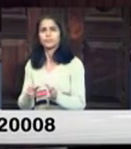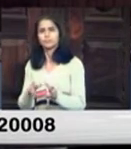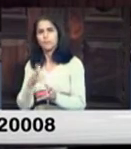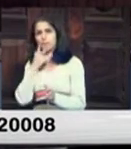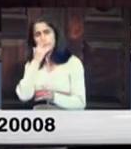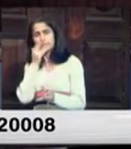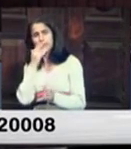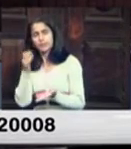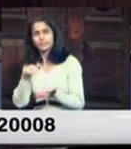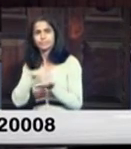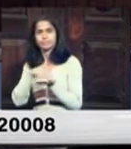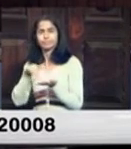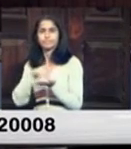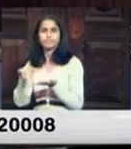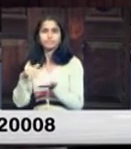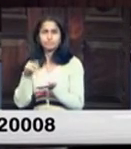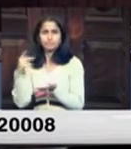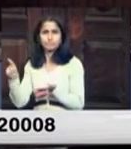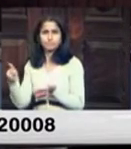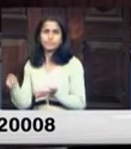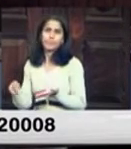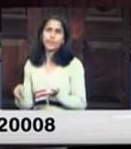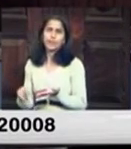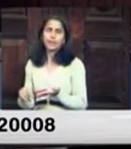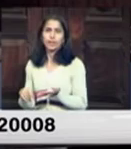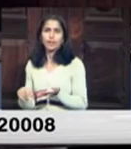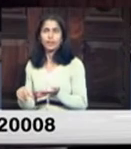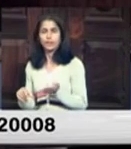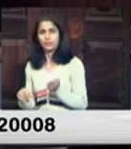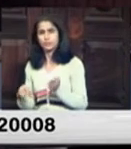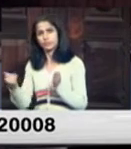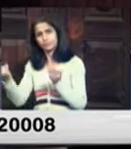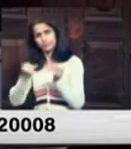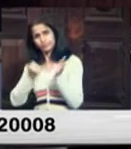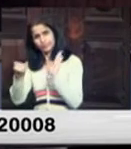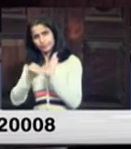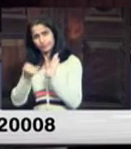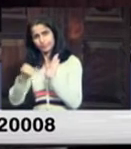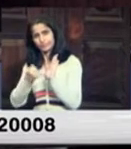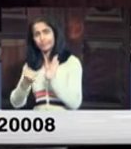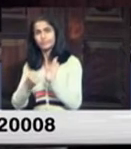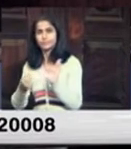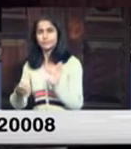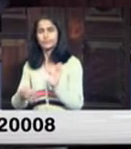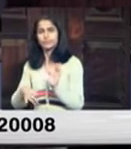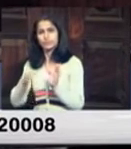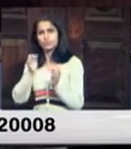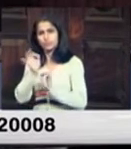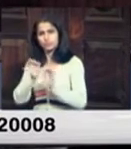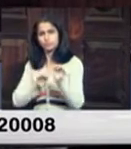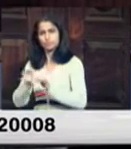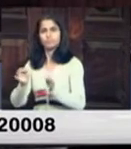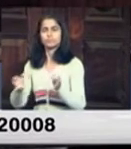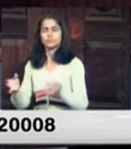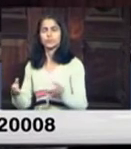parecia o secretário nos fazer crer que, diante dessas informações, tratava-se de um